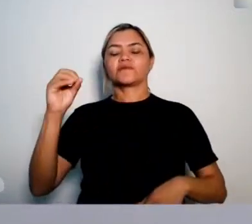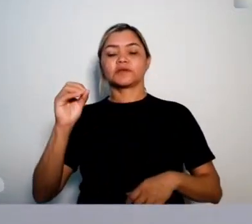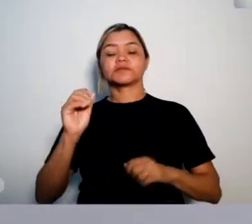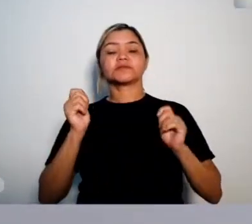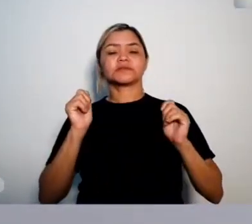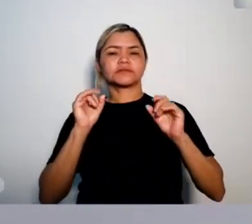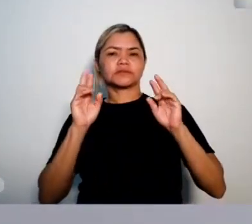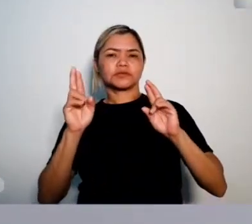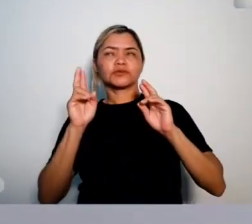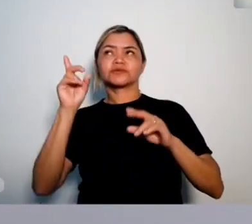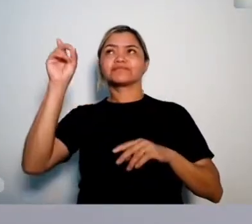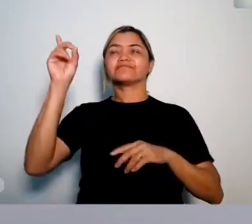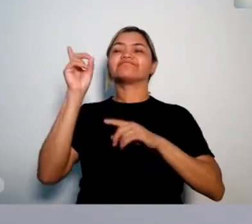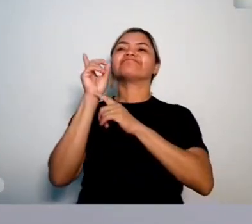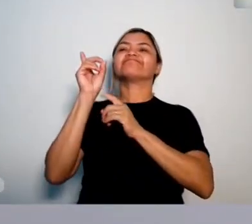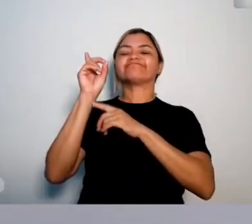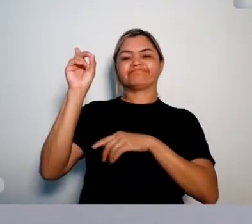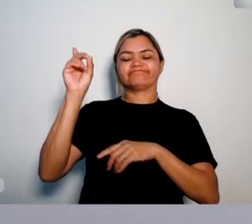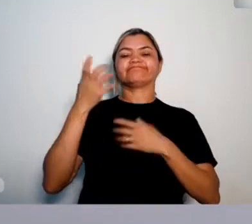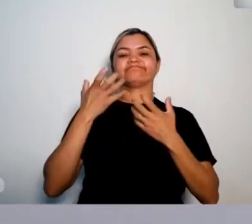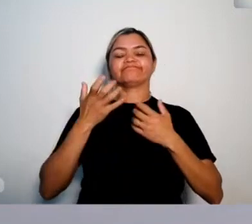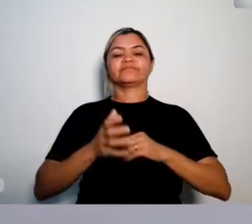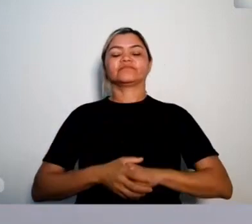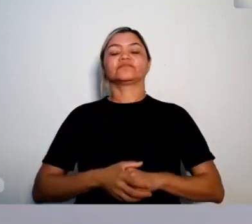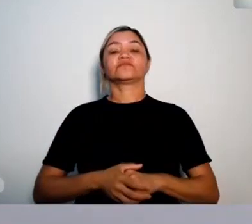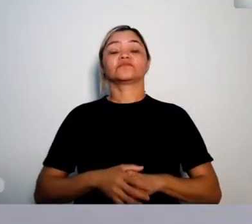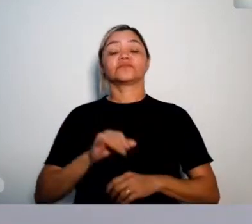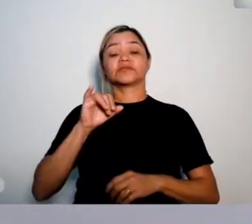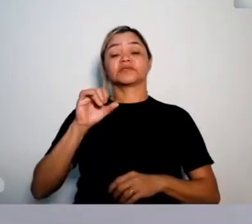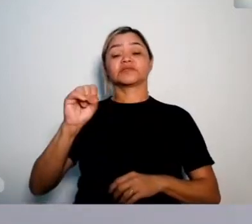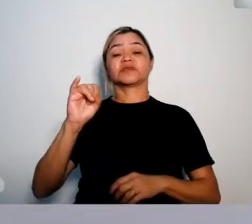inscrito, vereador Isaías Colina.